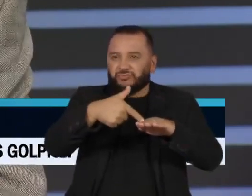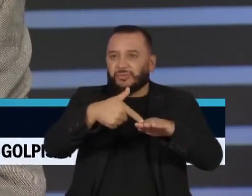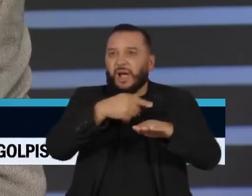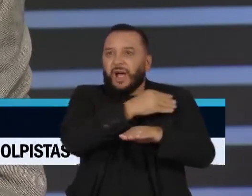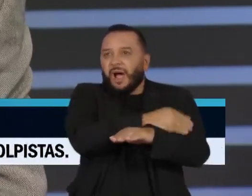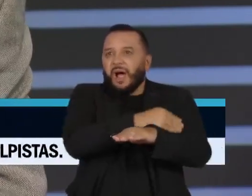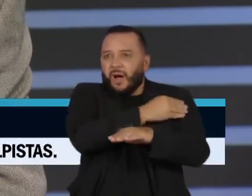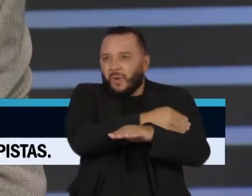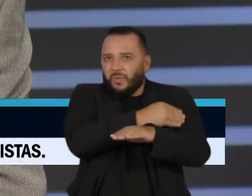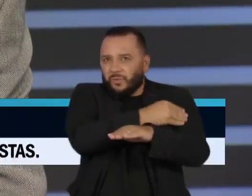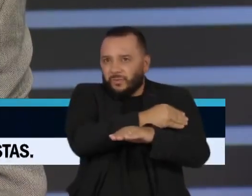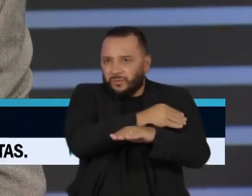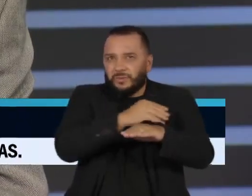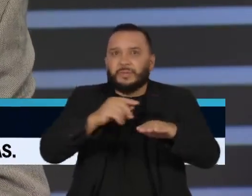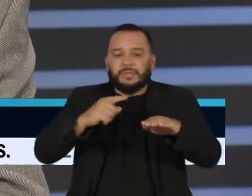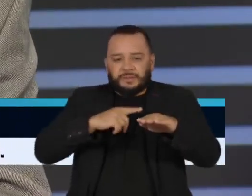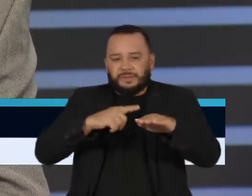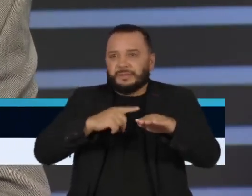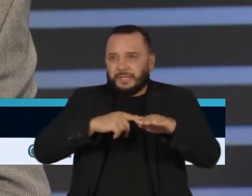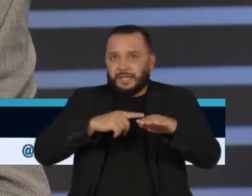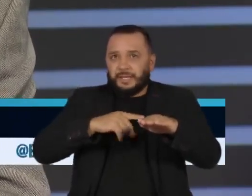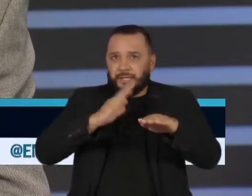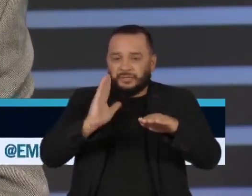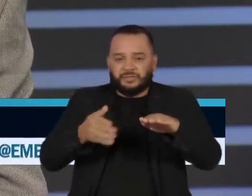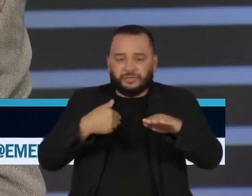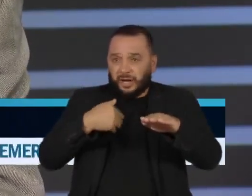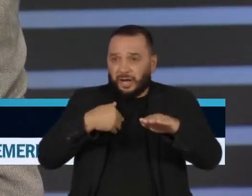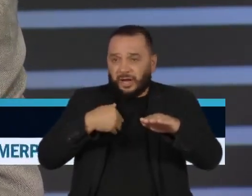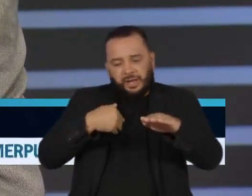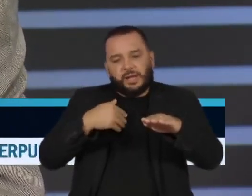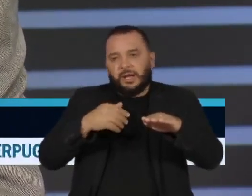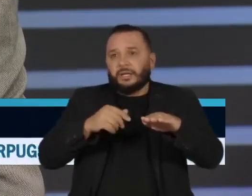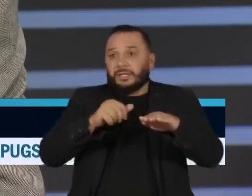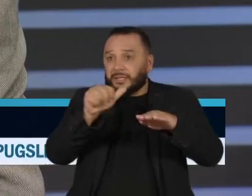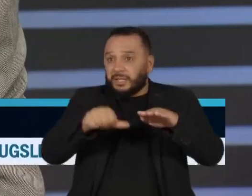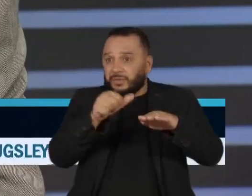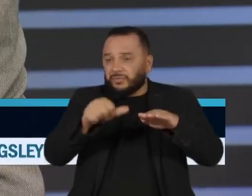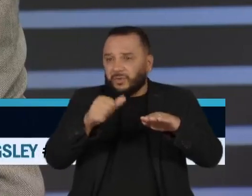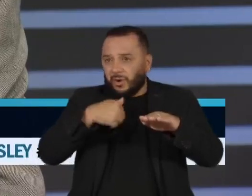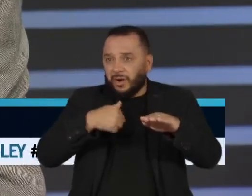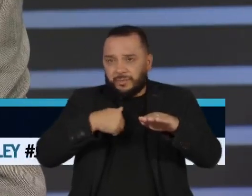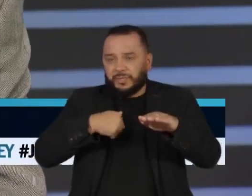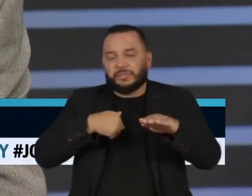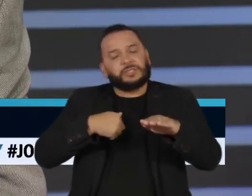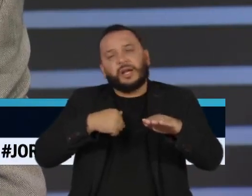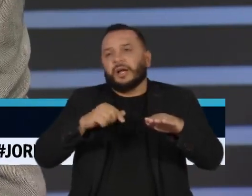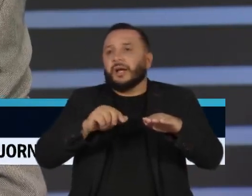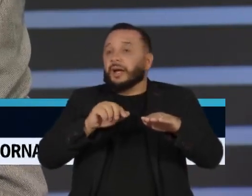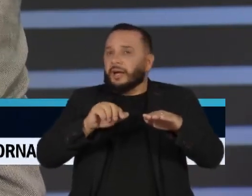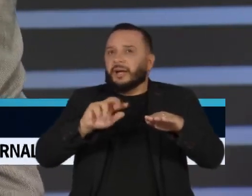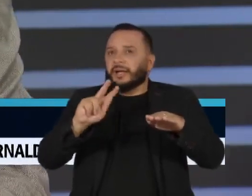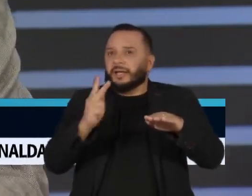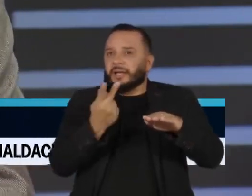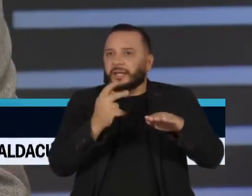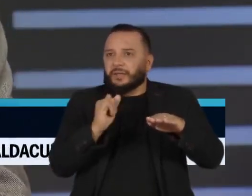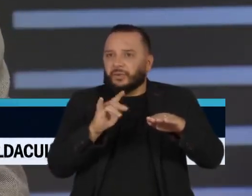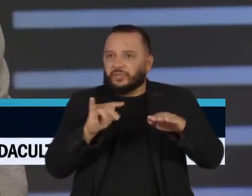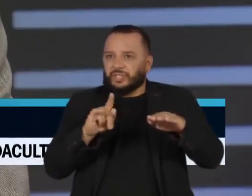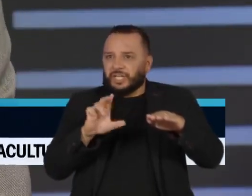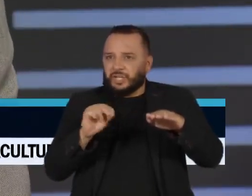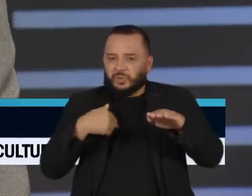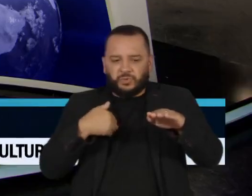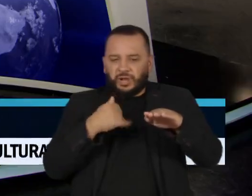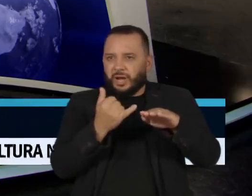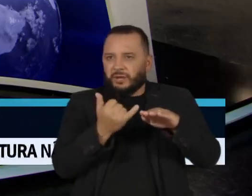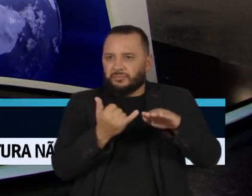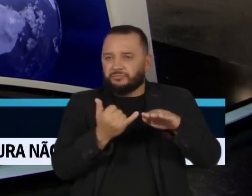carro elétrico sem precisar carregar na bateria nós vamos andar um carro elétrico que você vai colocar etanol no combustível e ele vai ser elétrico sem precisar parar e carregar